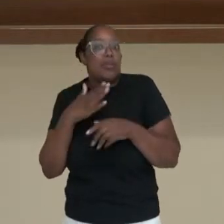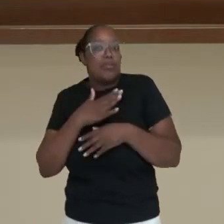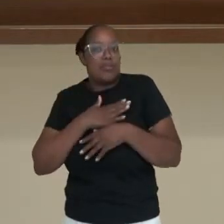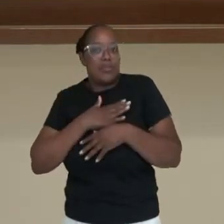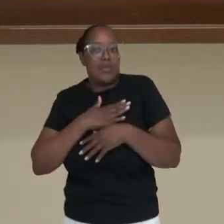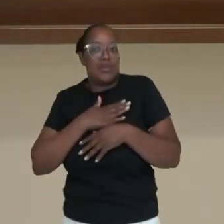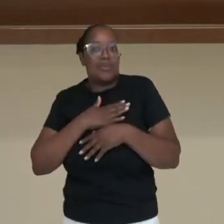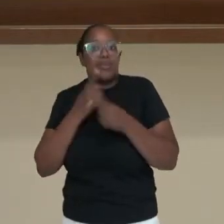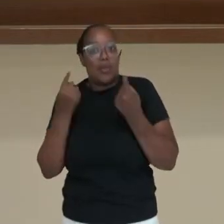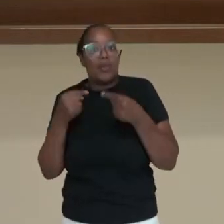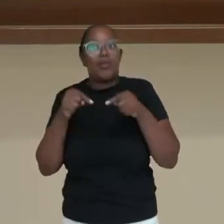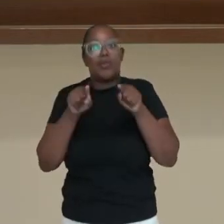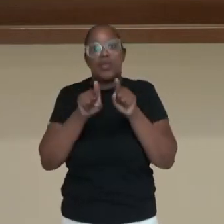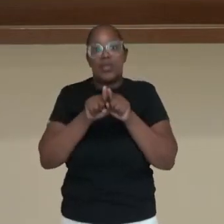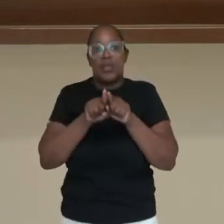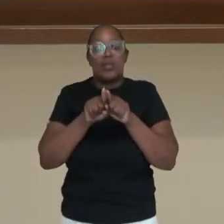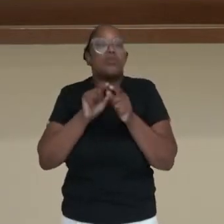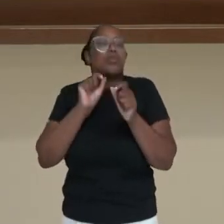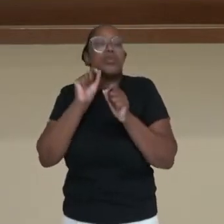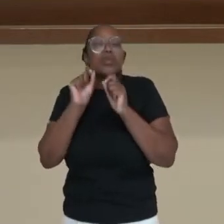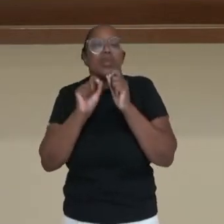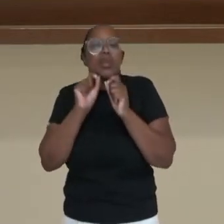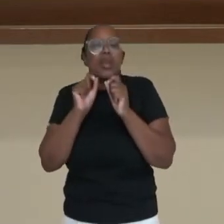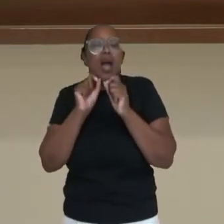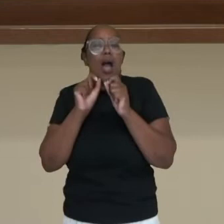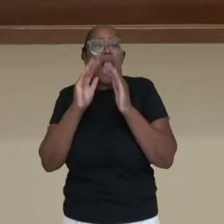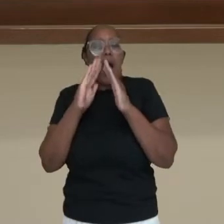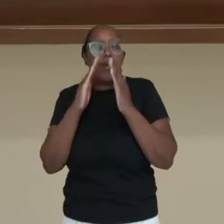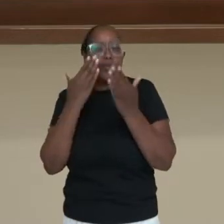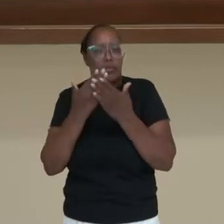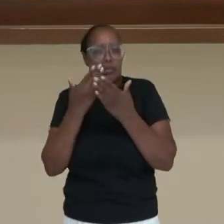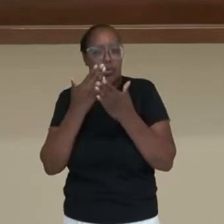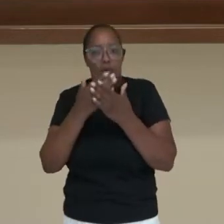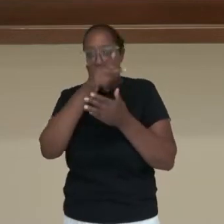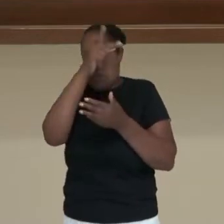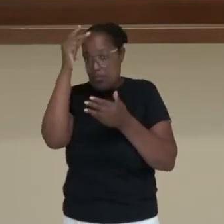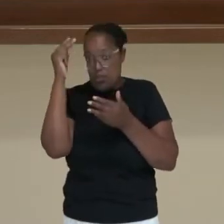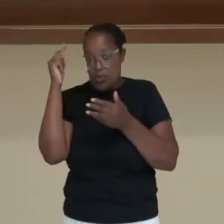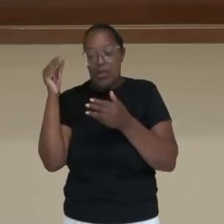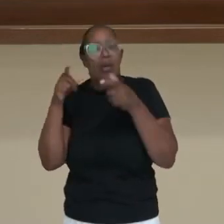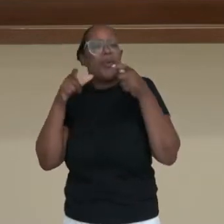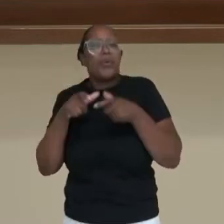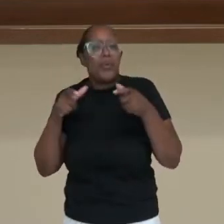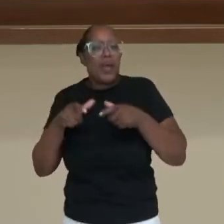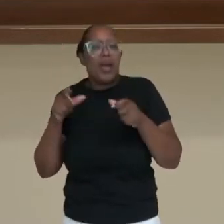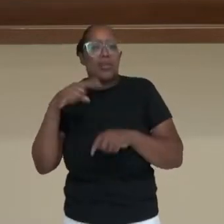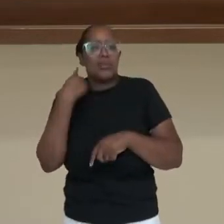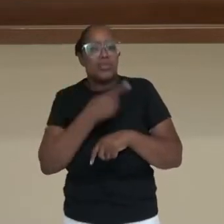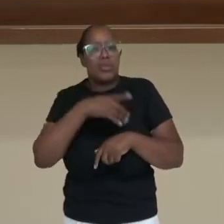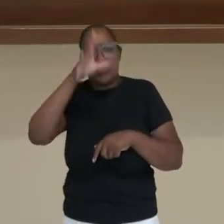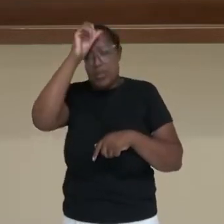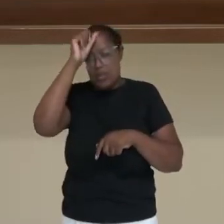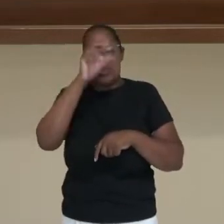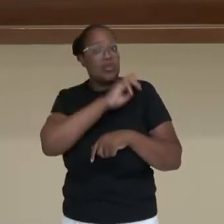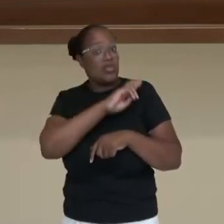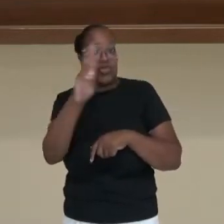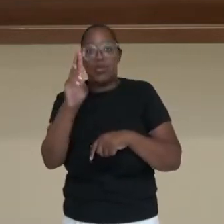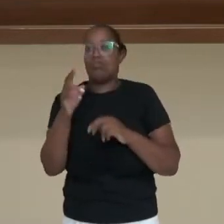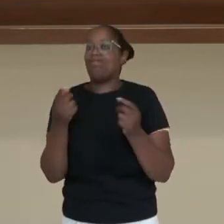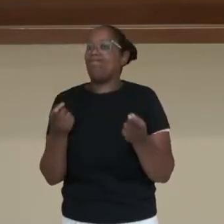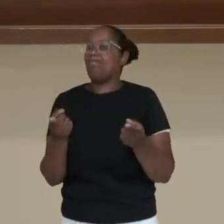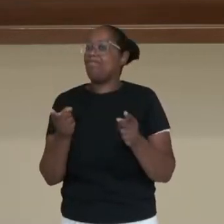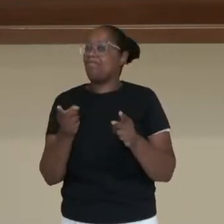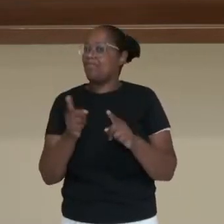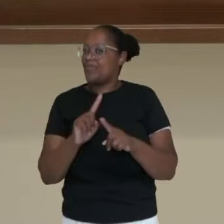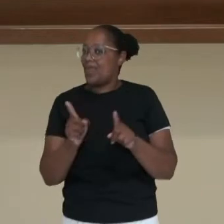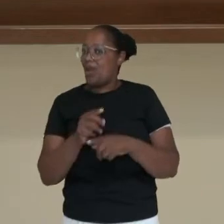Então, voltando à questão aqui, quando diz que a escola pública é um espaço para doutrinação religiosa, não, é claro que não, né?